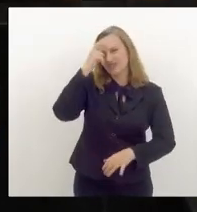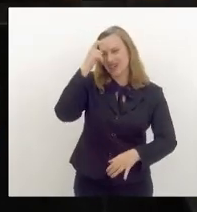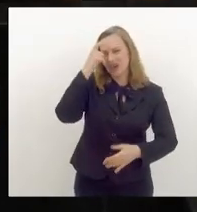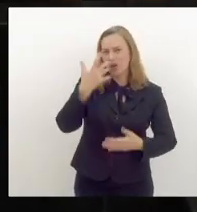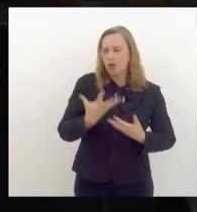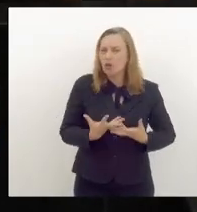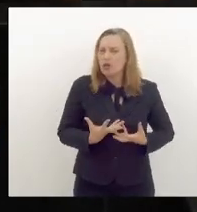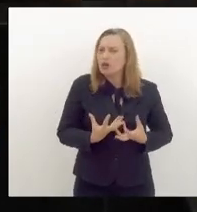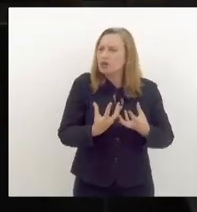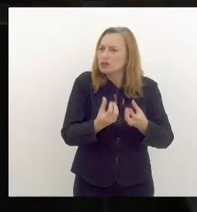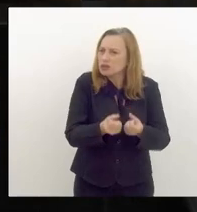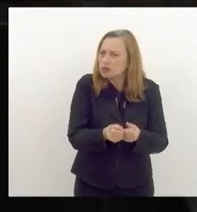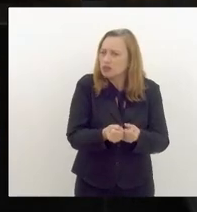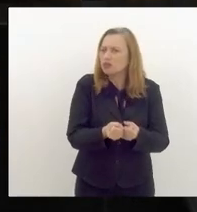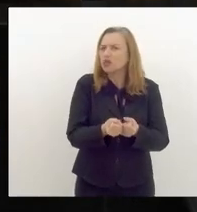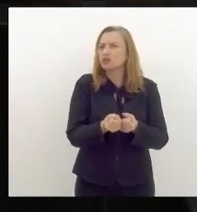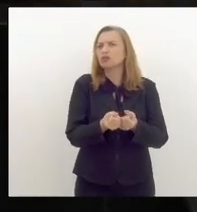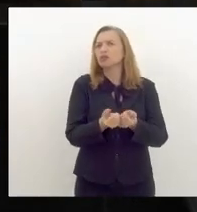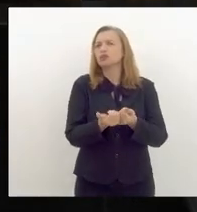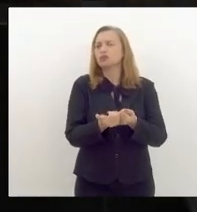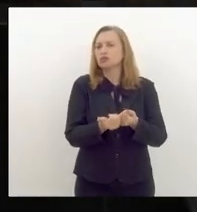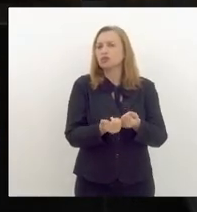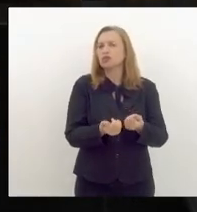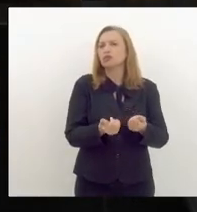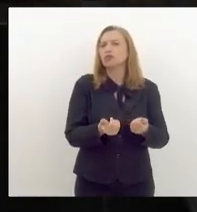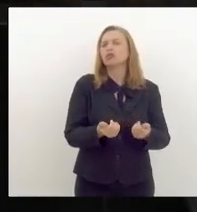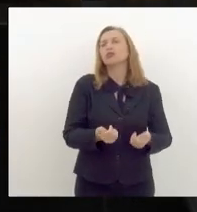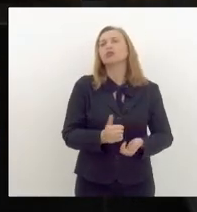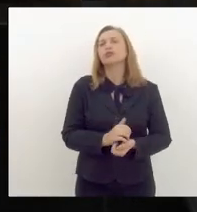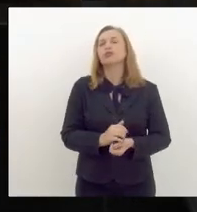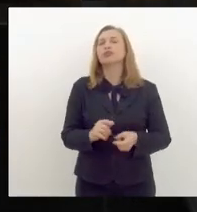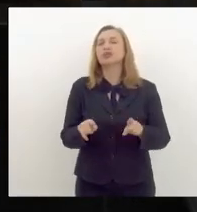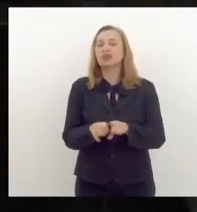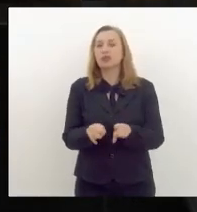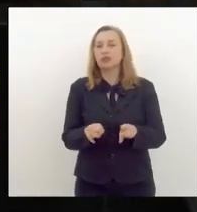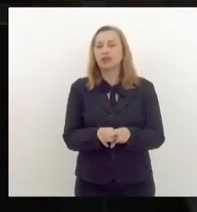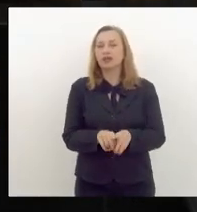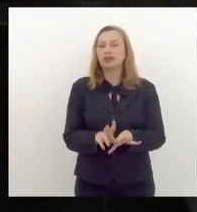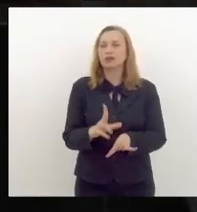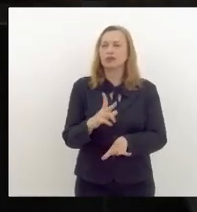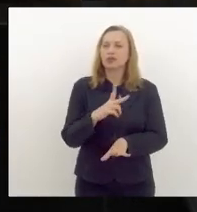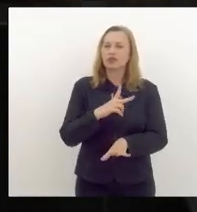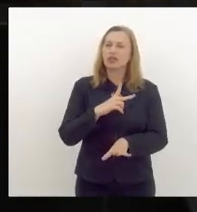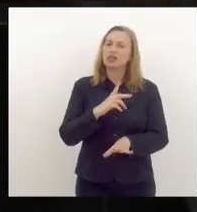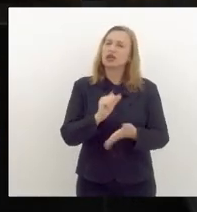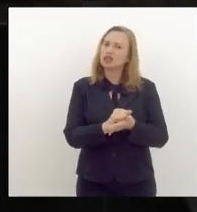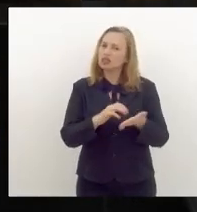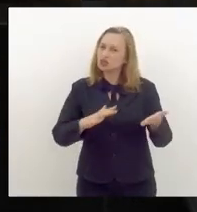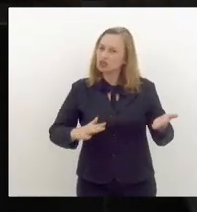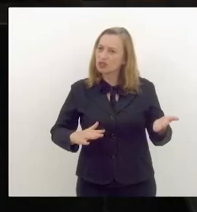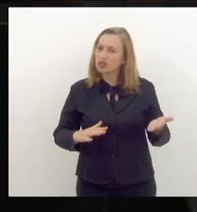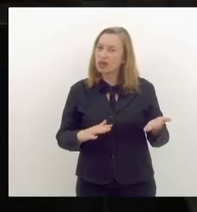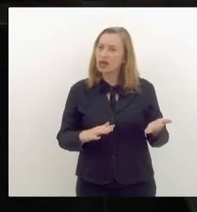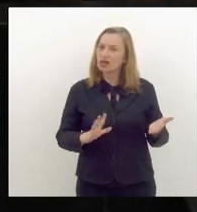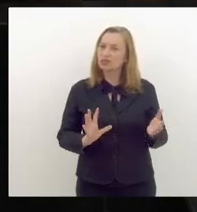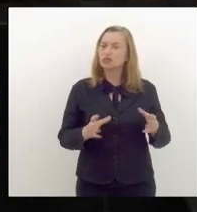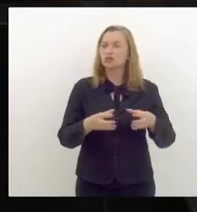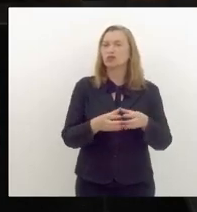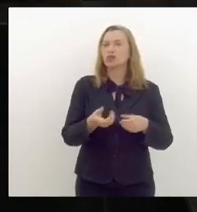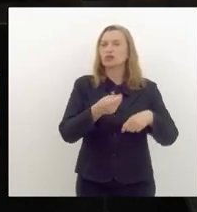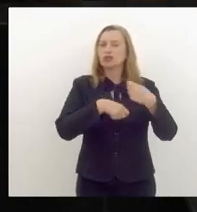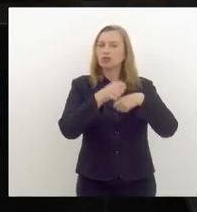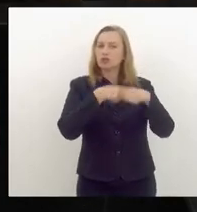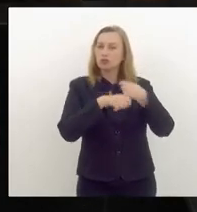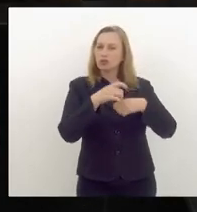acolhimento mas que um tratamento uma polimento pessoas com sofrimento ou transtorno mental e particularmente sobre as atividades no campo da economia